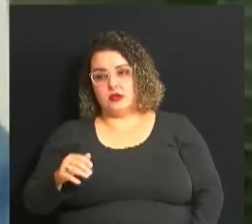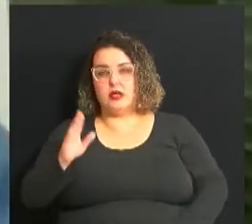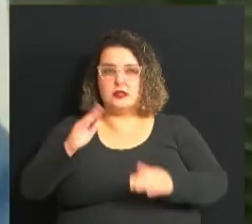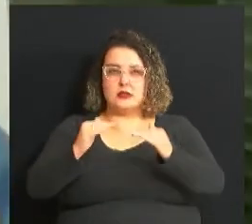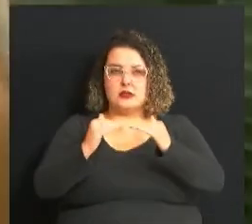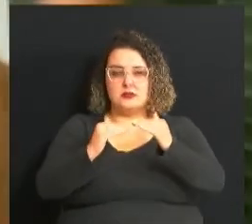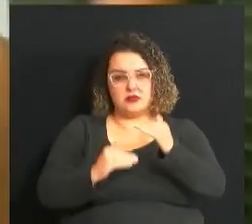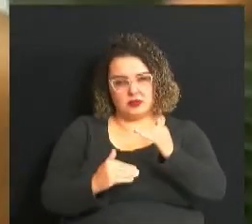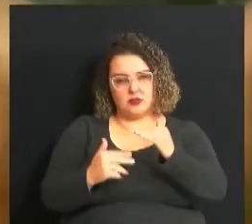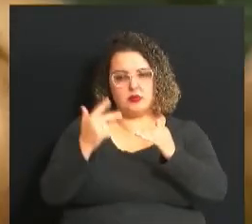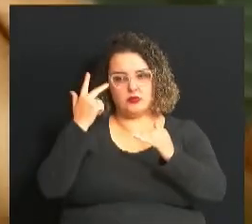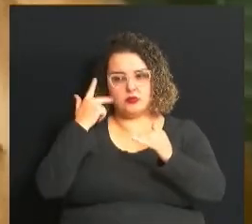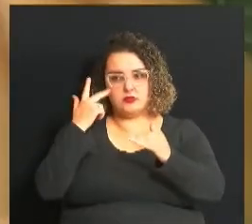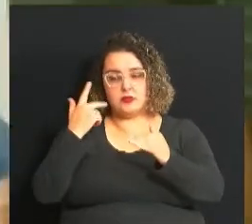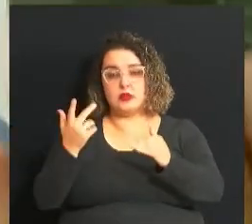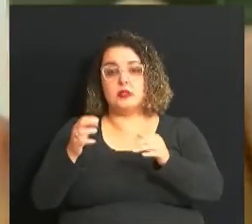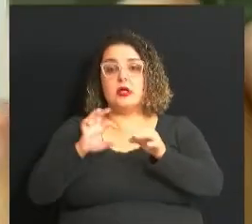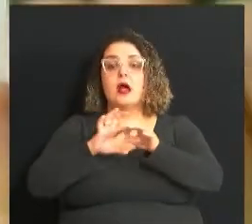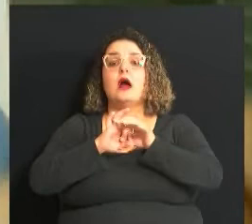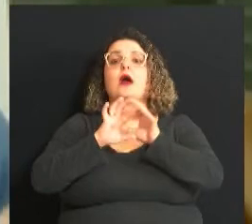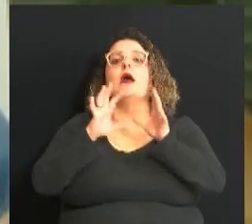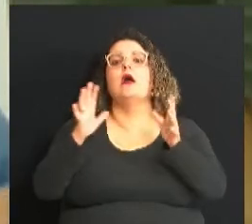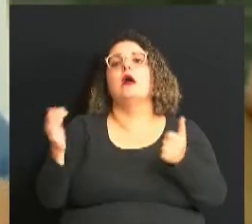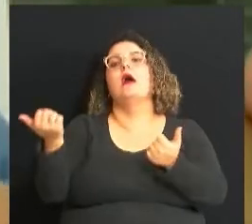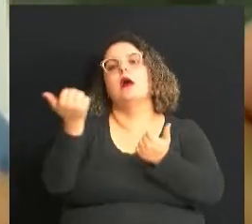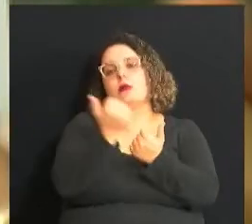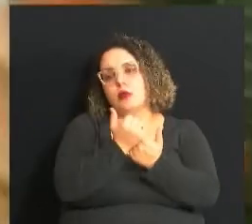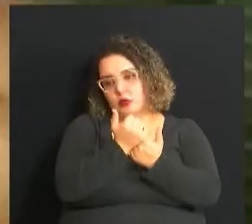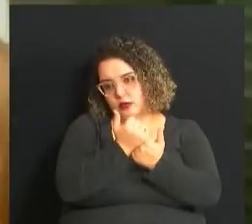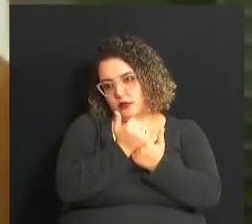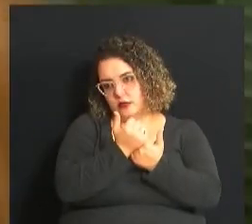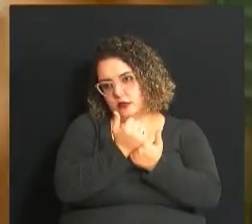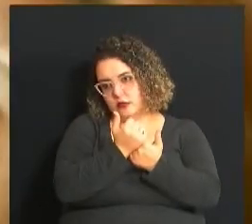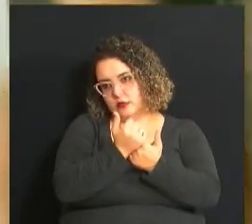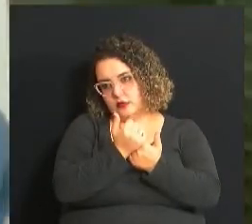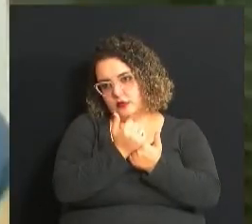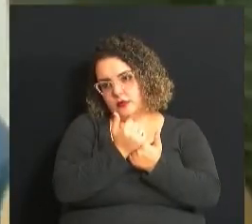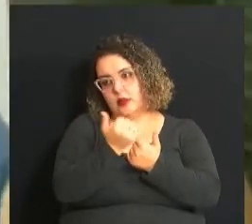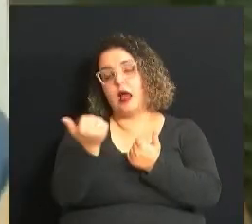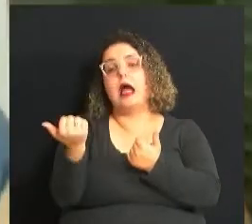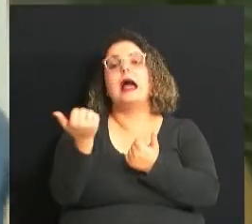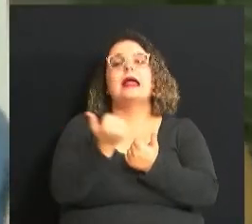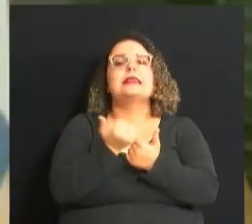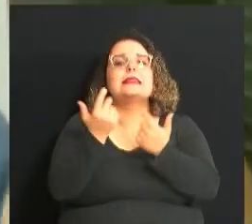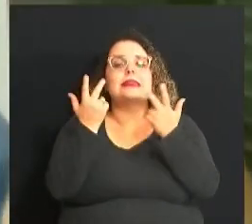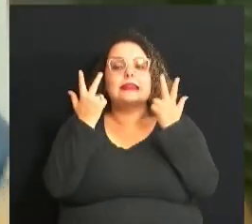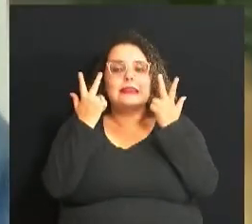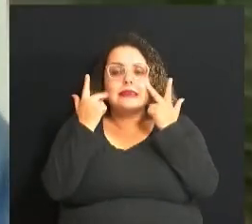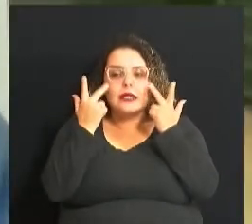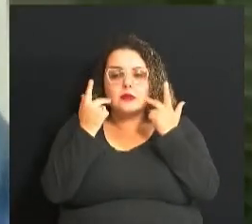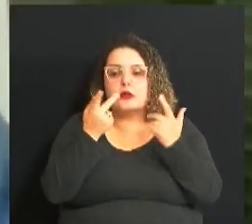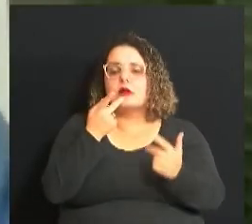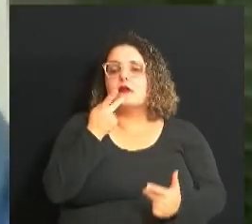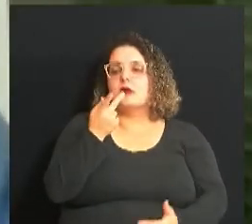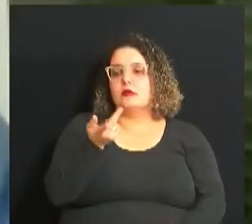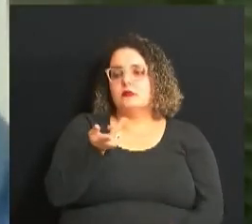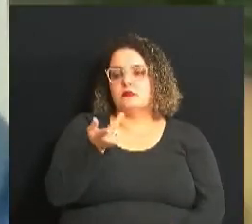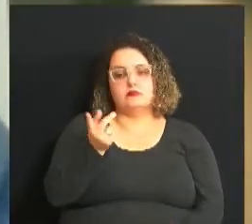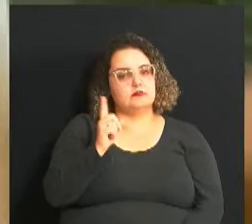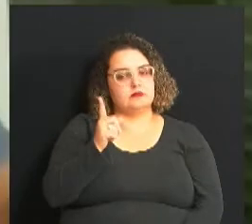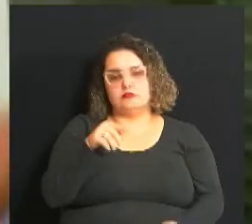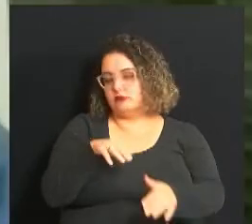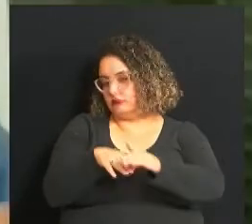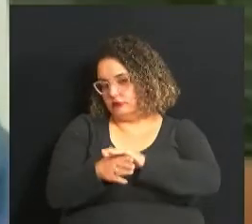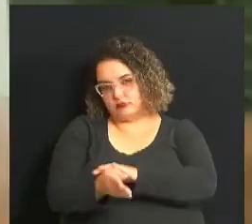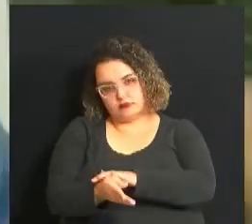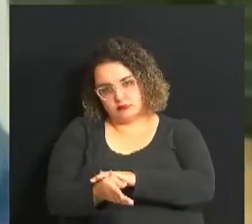está autorizado a repor. A reposição natural que ele cita, eu não aconselho, porque